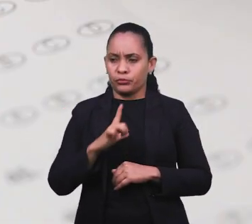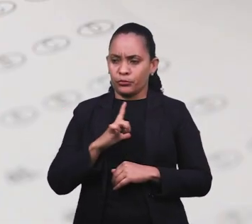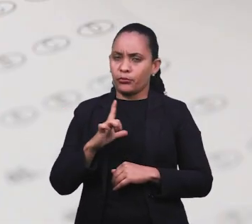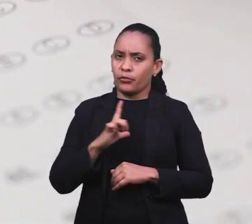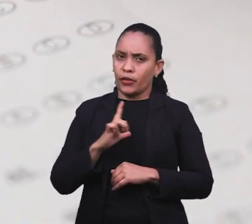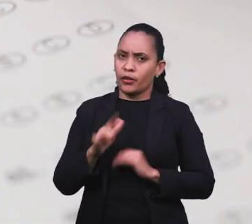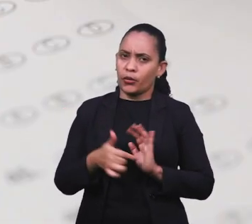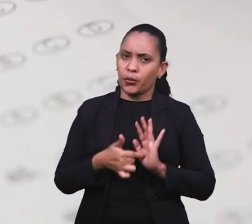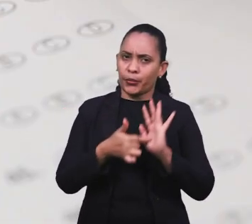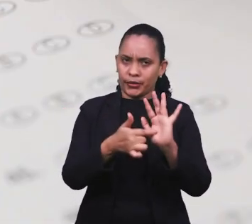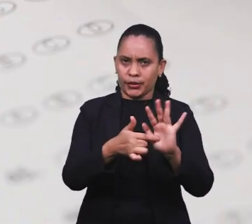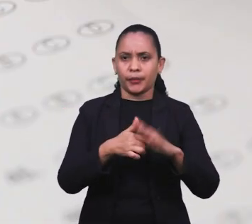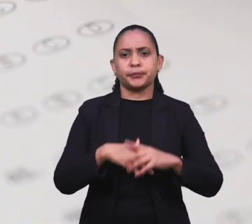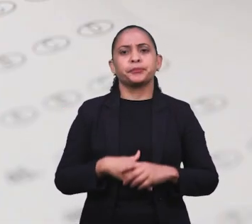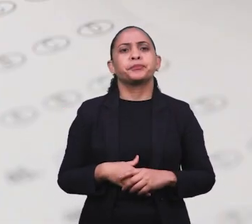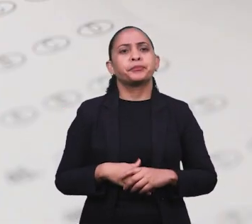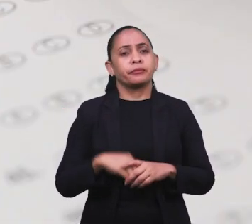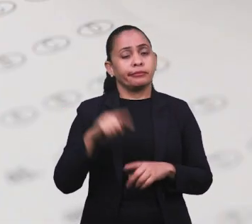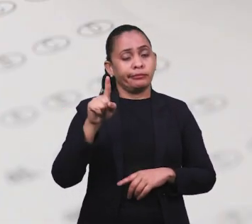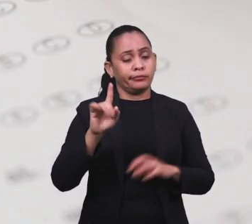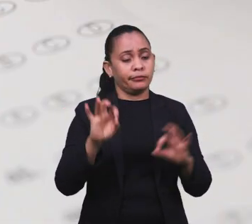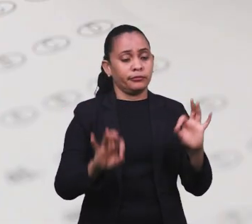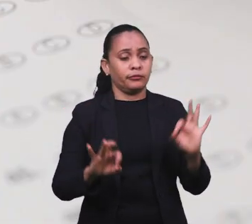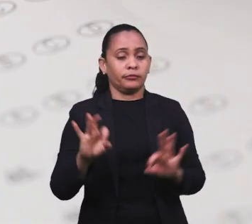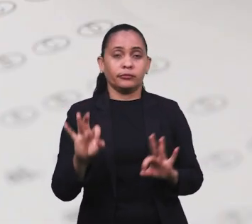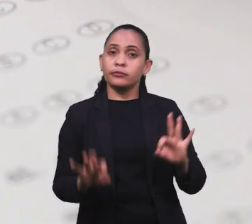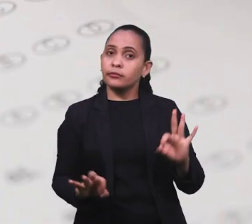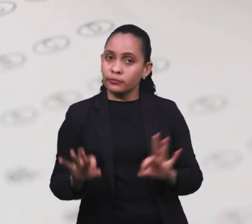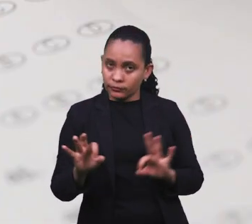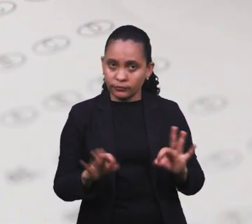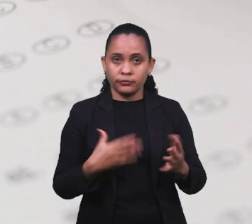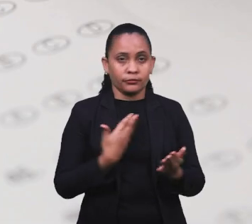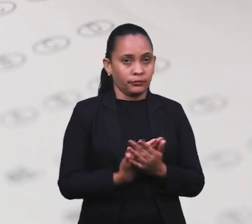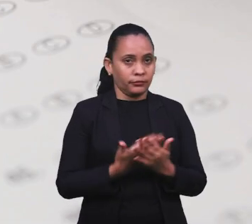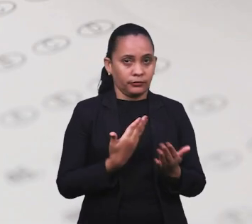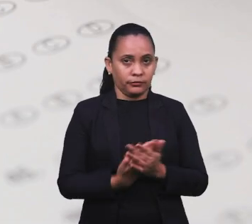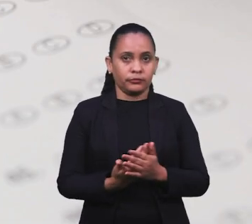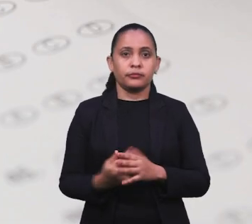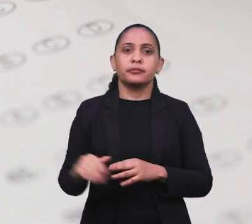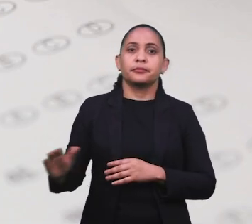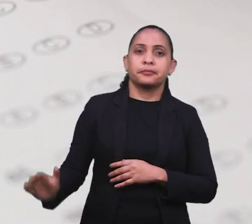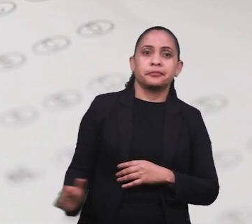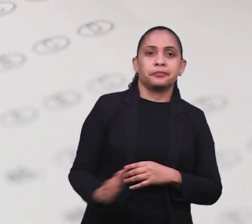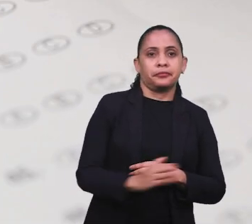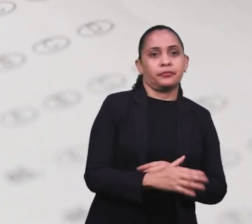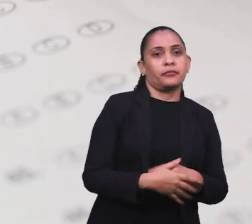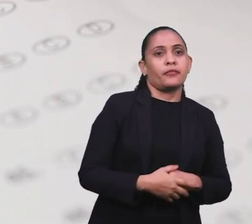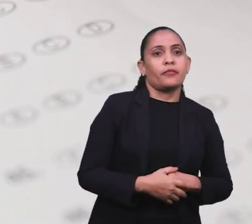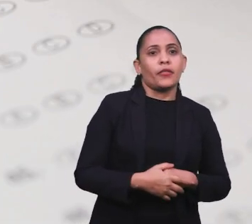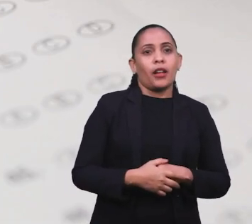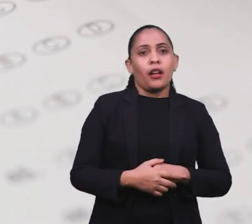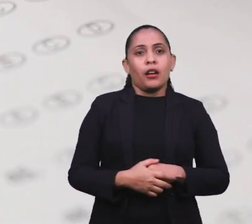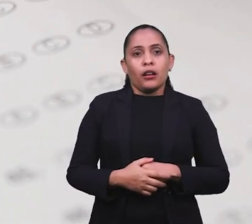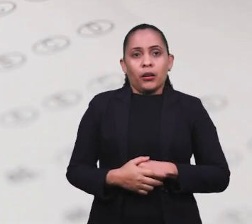está sendo abordado, tá bom? Então você já vai mais preparado para o estudo. Então o primeiro passo é